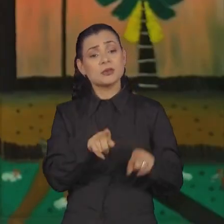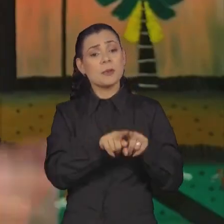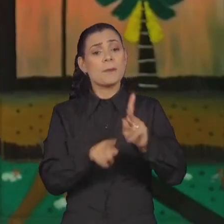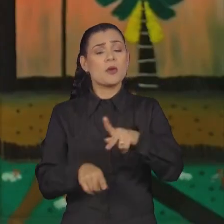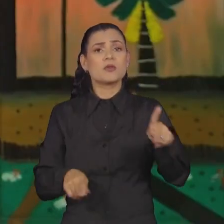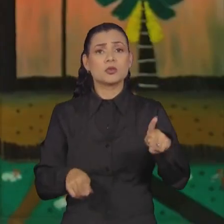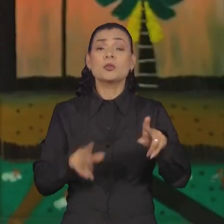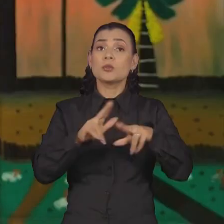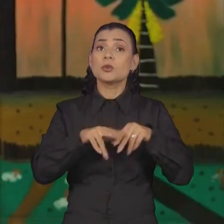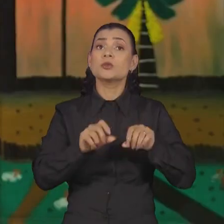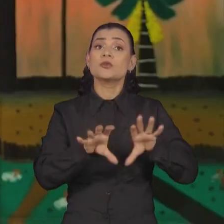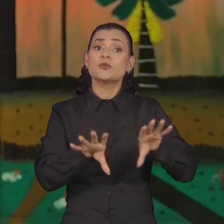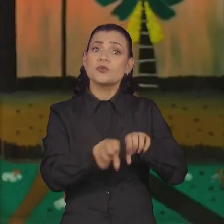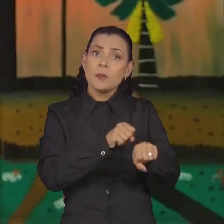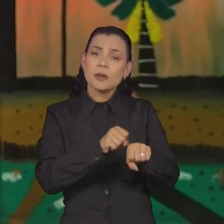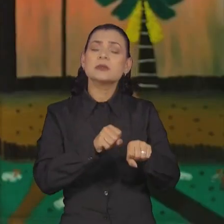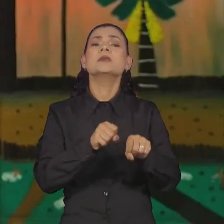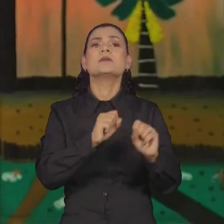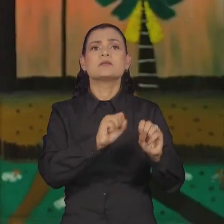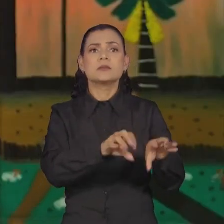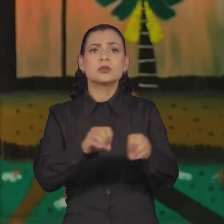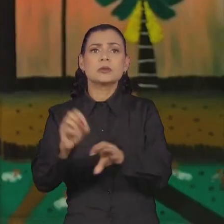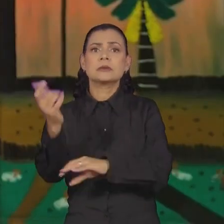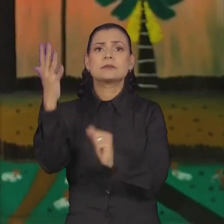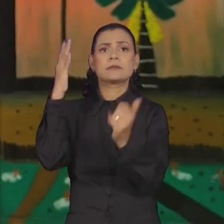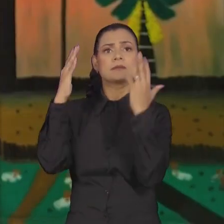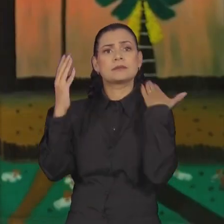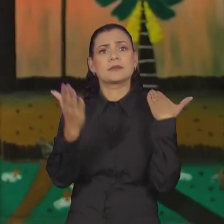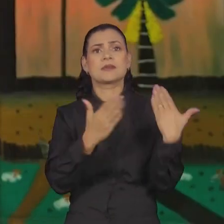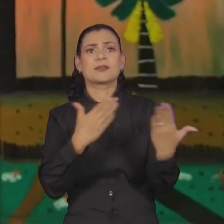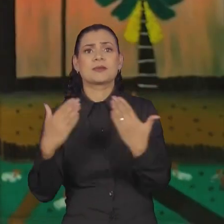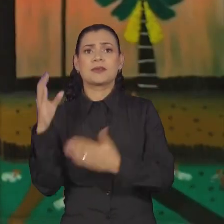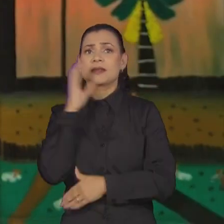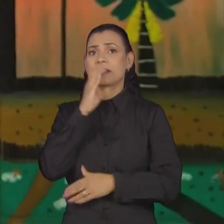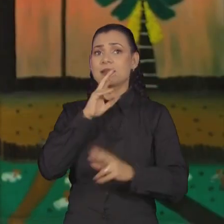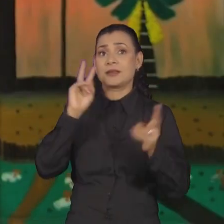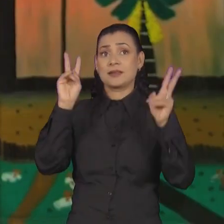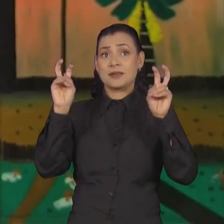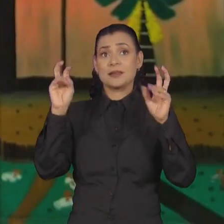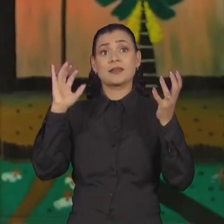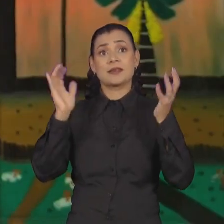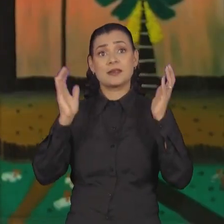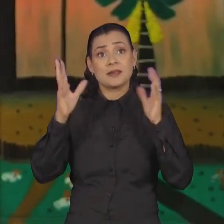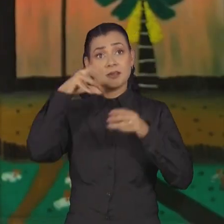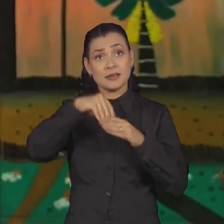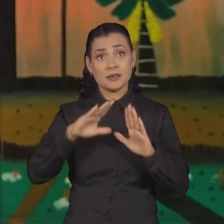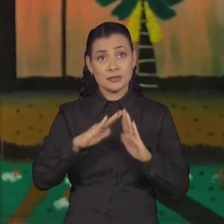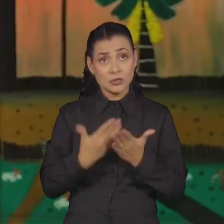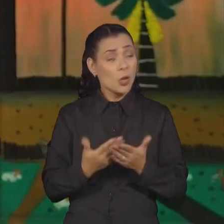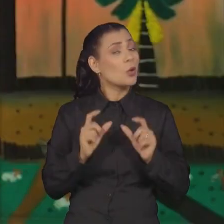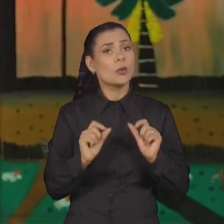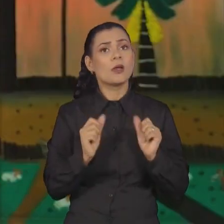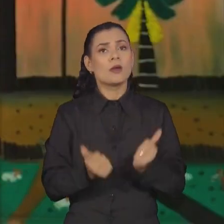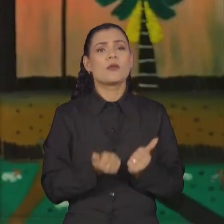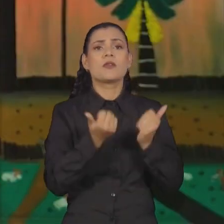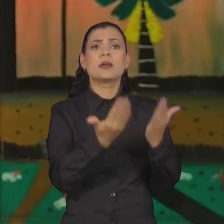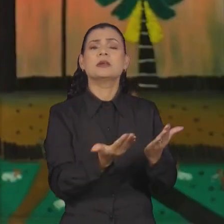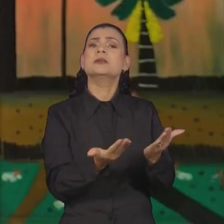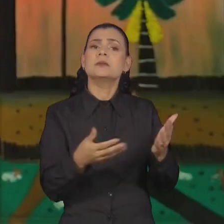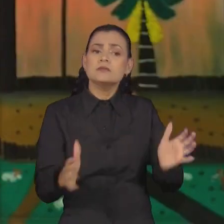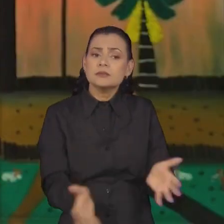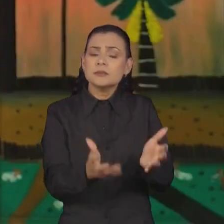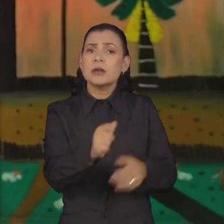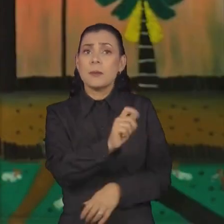formação Educomunicação Socioambiental, precisamos conversar sobre emergências climáticas nas escolas, são oferecer subsídios para que